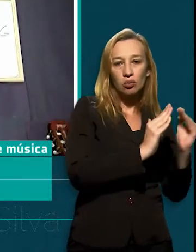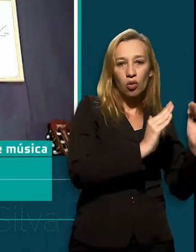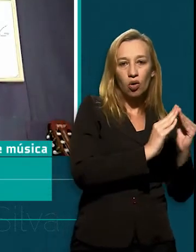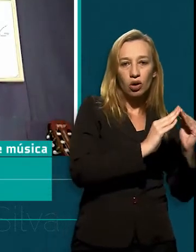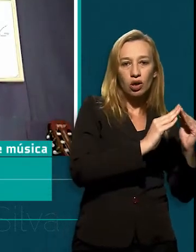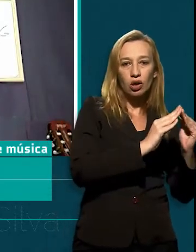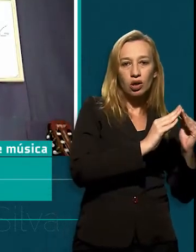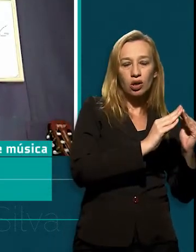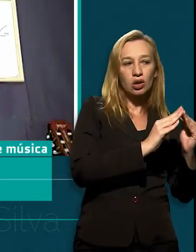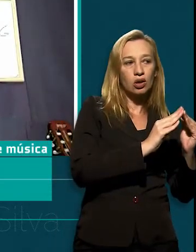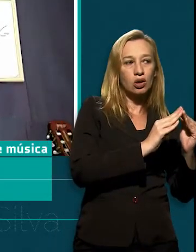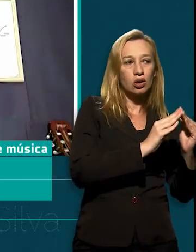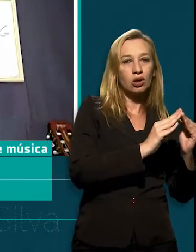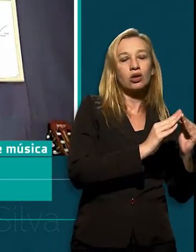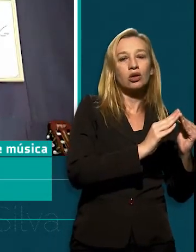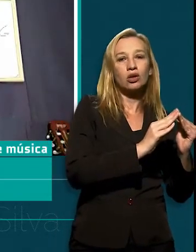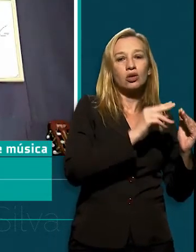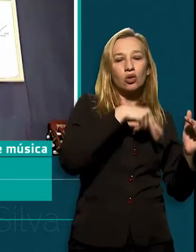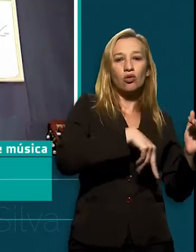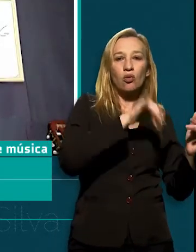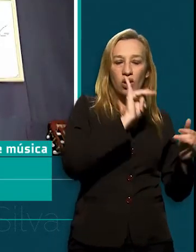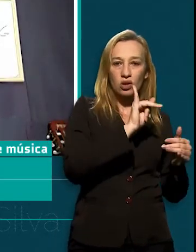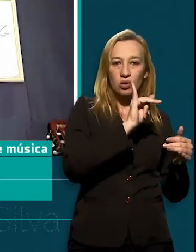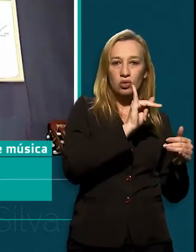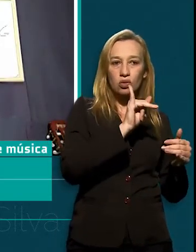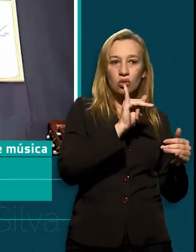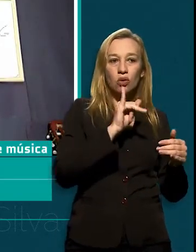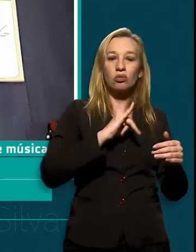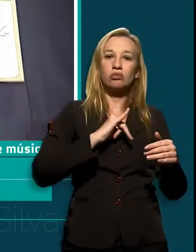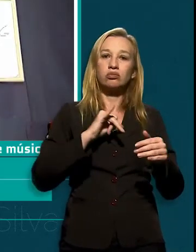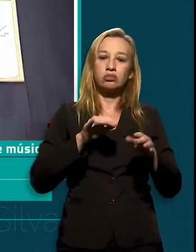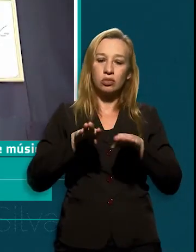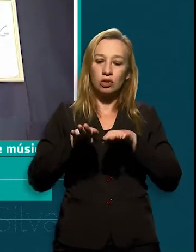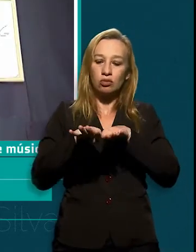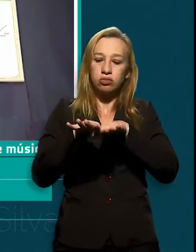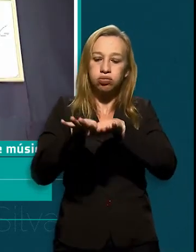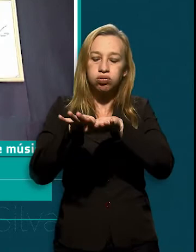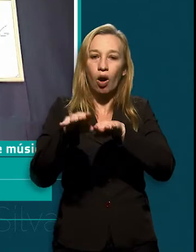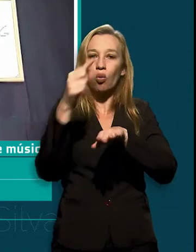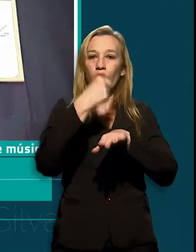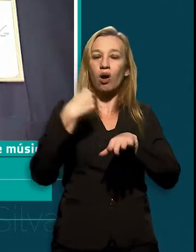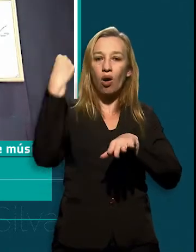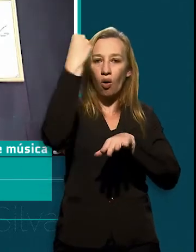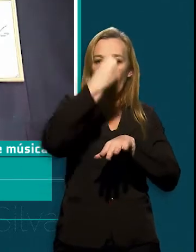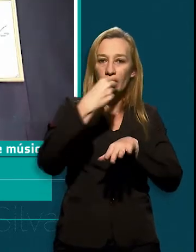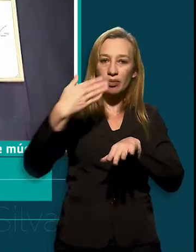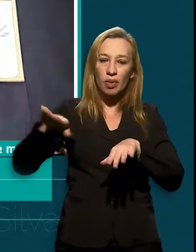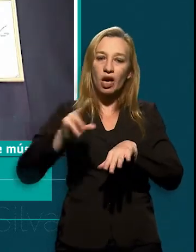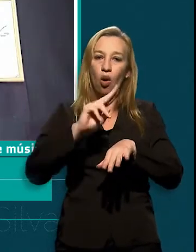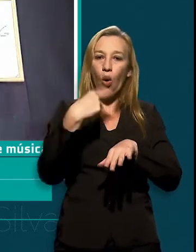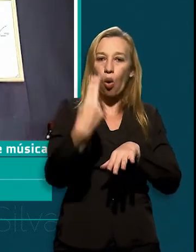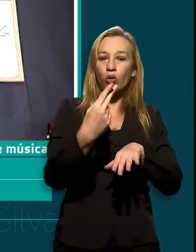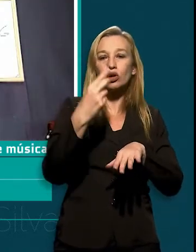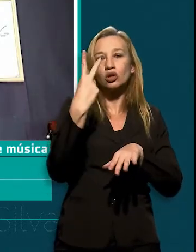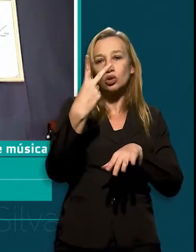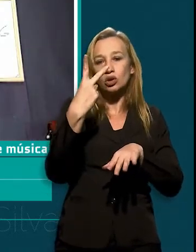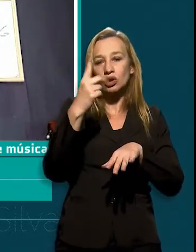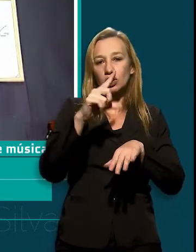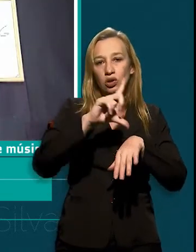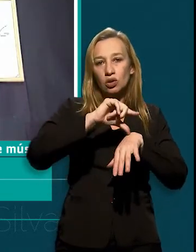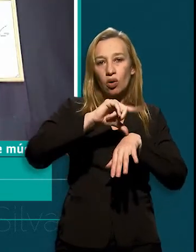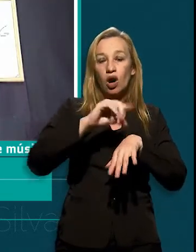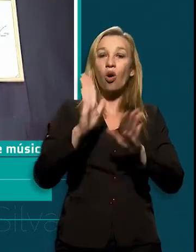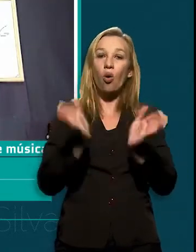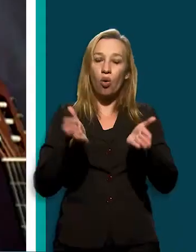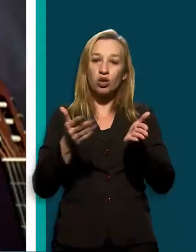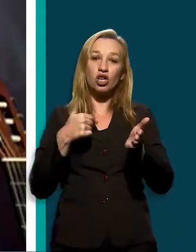Iguaçu. Eu gastava, em média, aí, num dia bom de trânsito, 1 hora e meia, 2 horas. Hoje